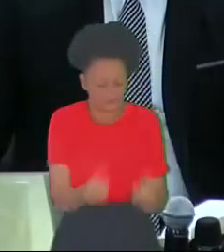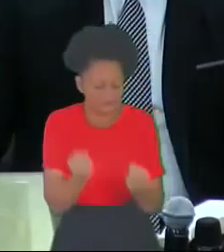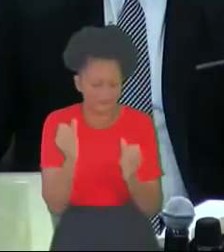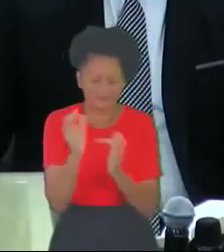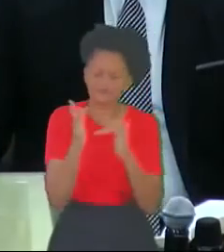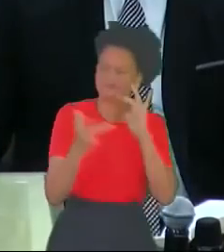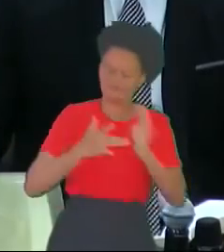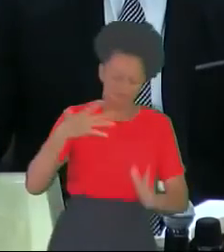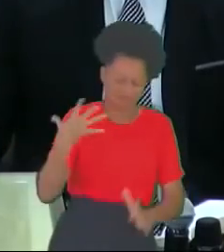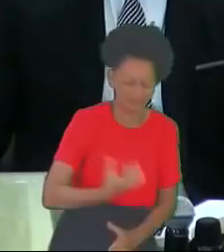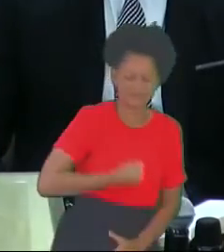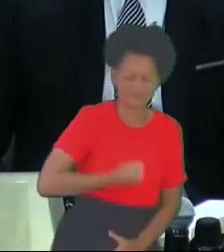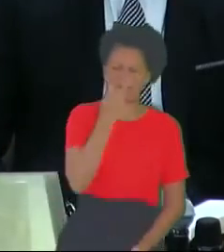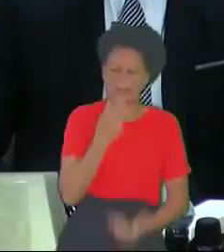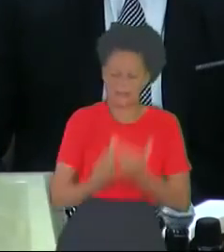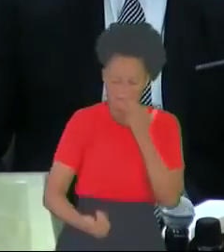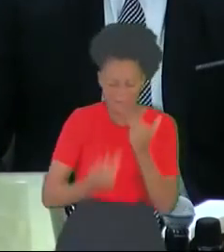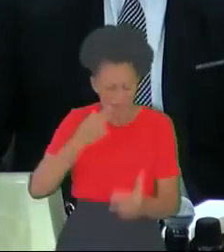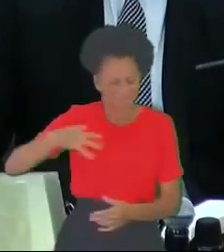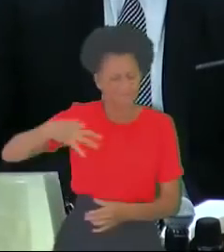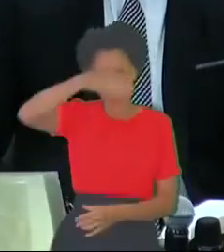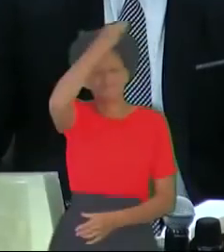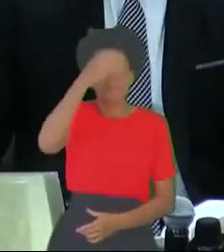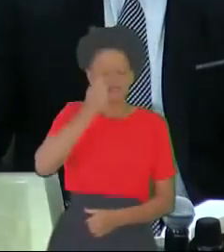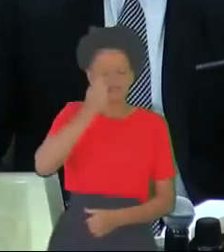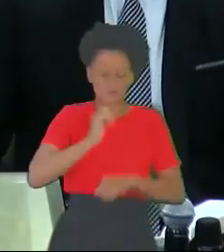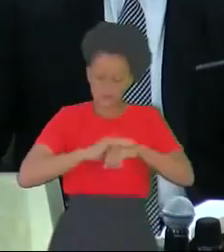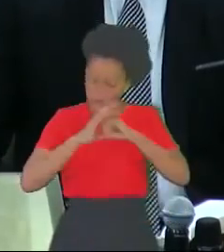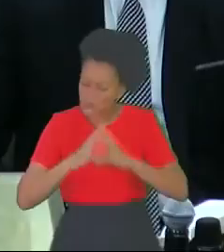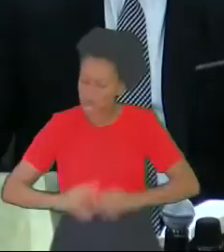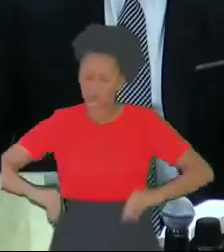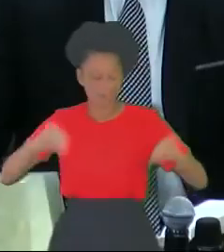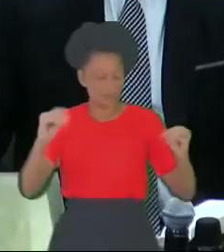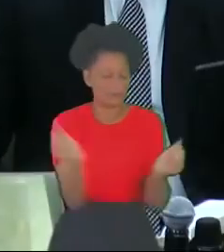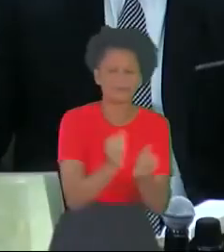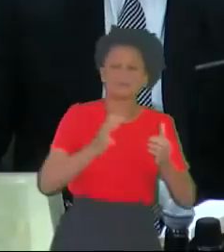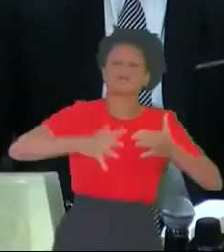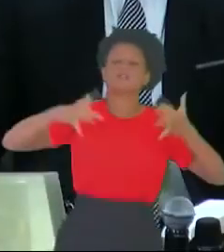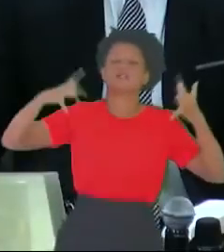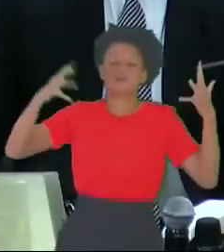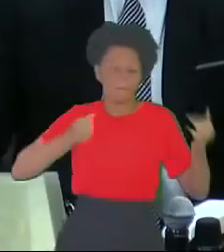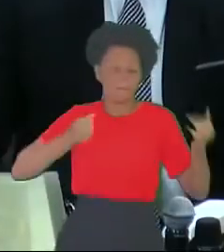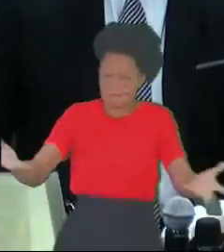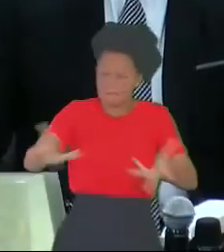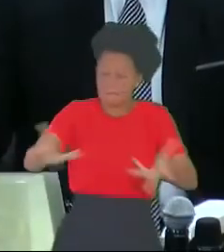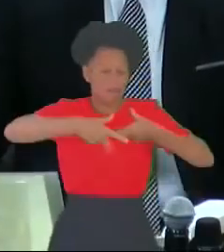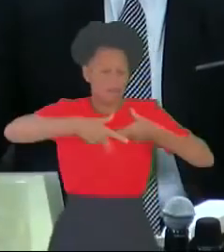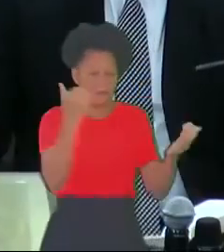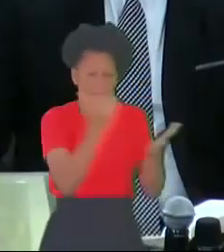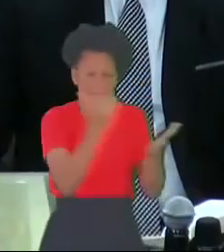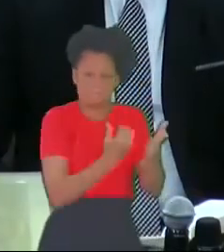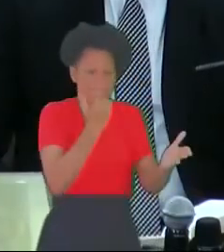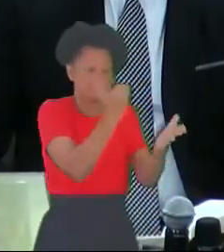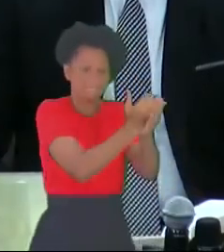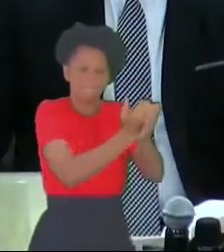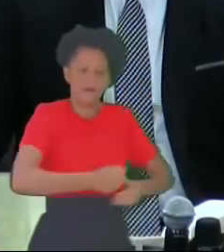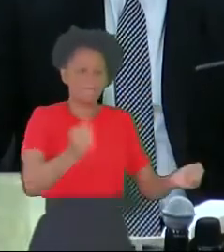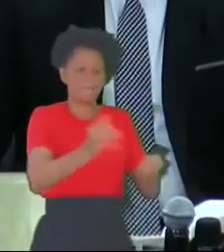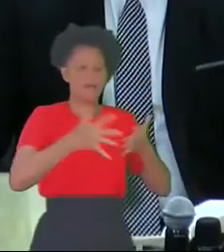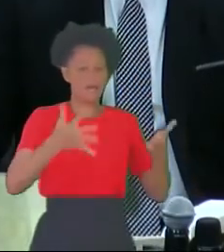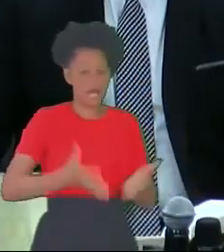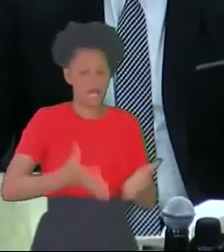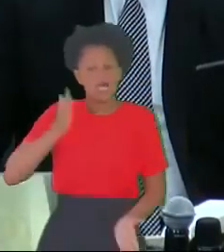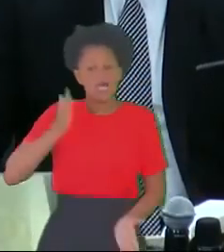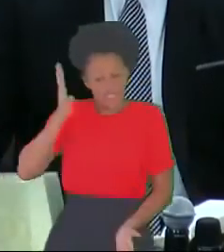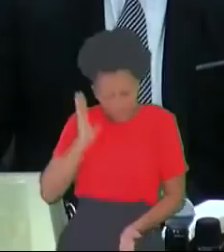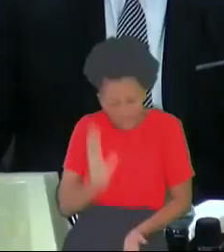salvações, com batismos no Espírito Santo, com curas, com milagres, com maravilhas. Não é que ele não está no